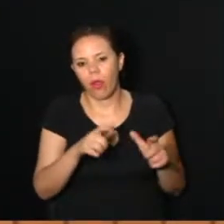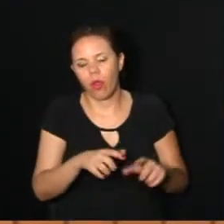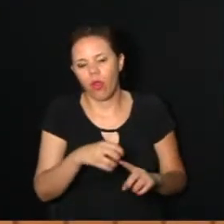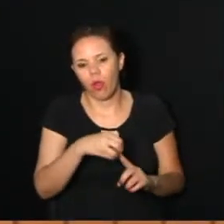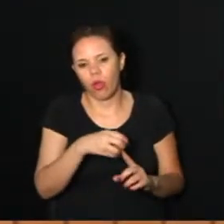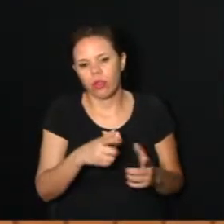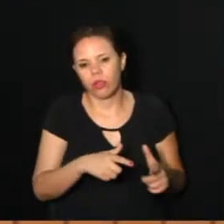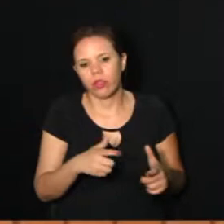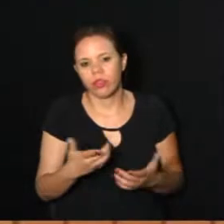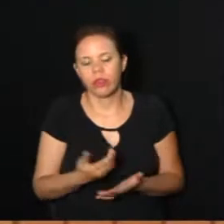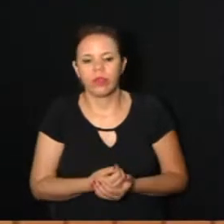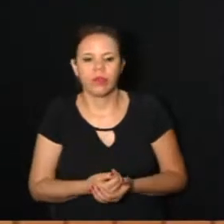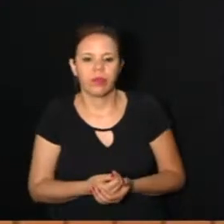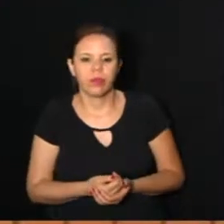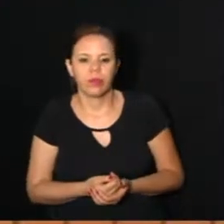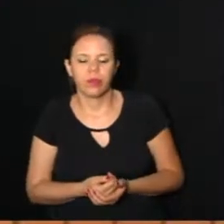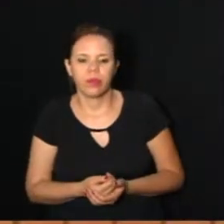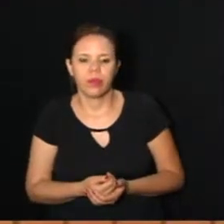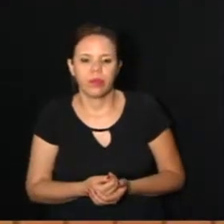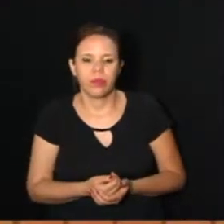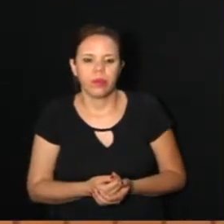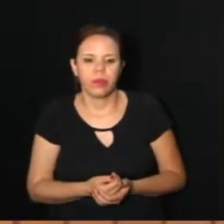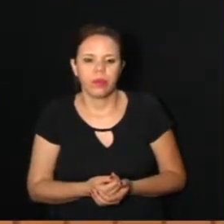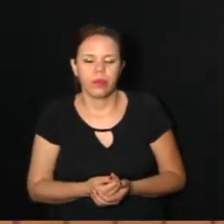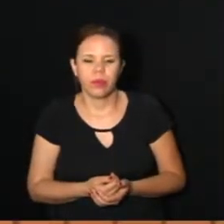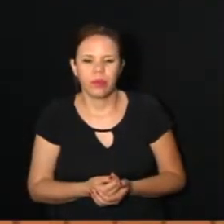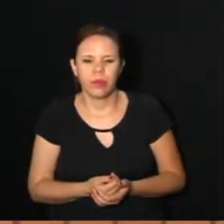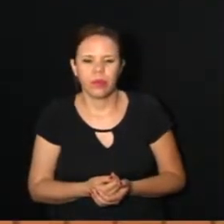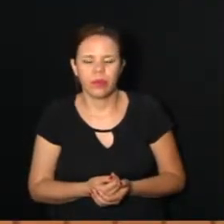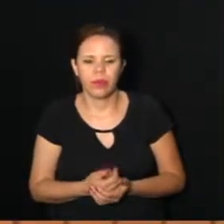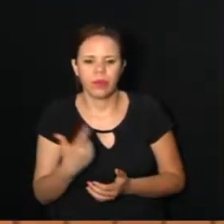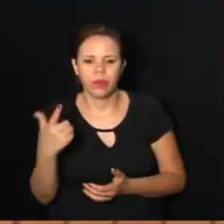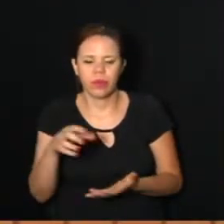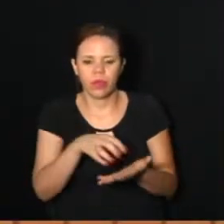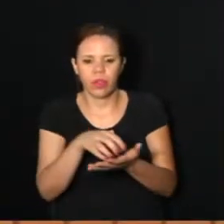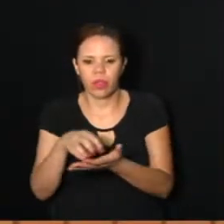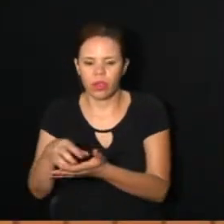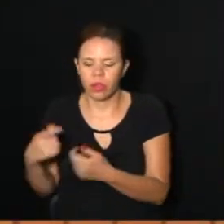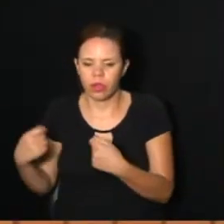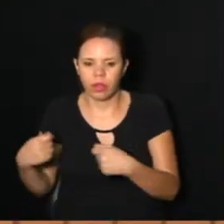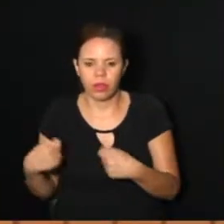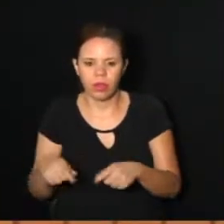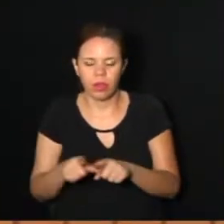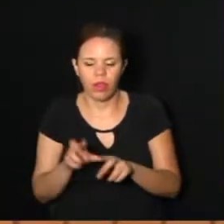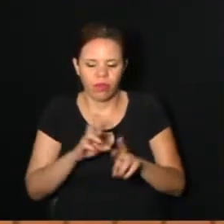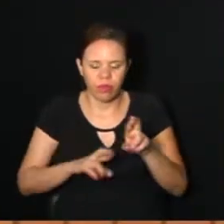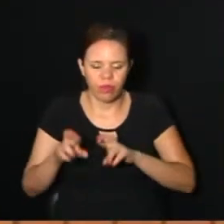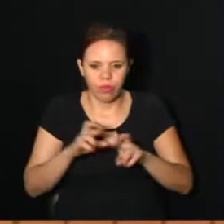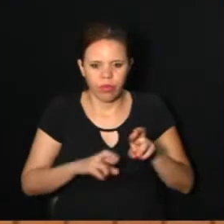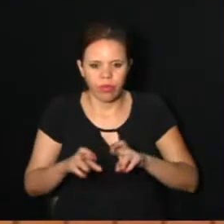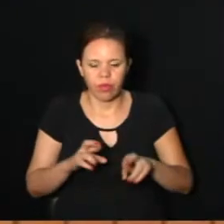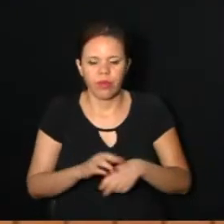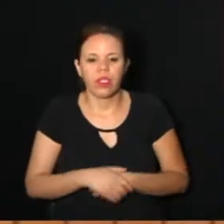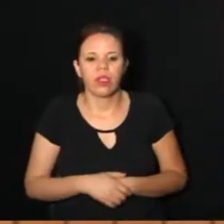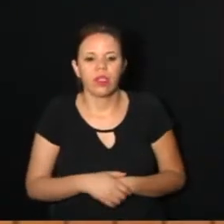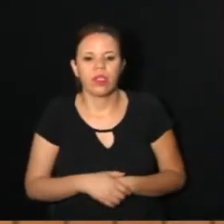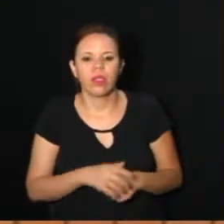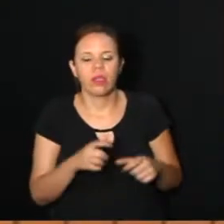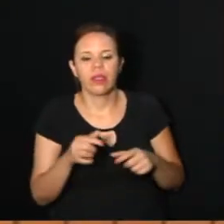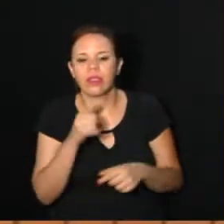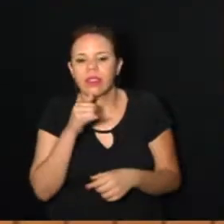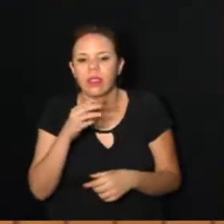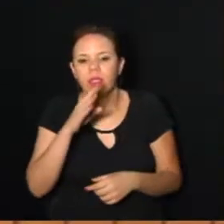você atravesse, por exemplo, metragem de outros órgãos que necessite da fiscalização, por exemplo, o Corpo de Bombeiros acima